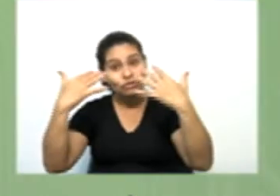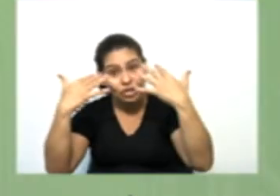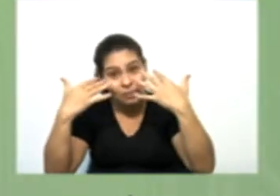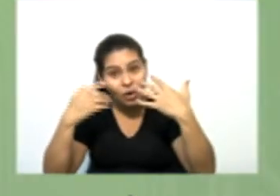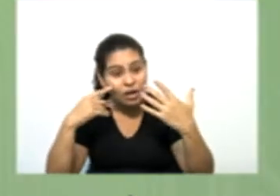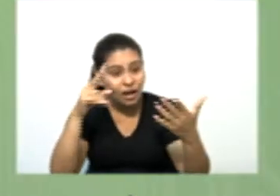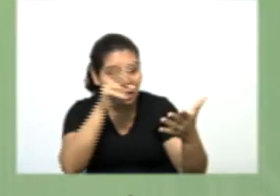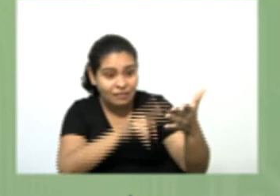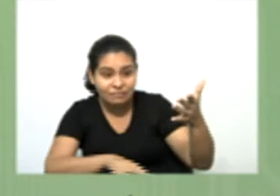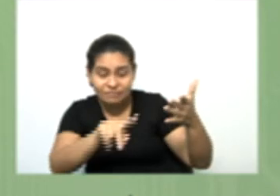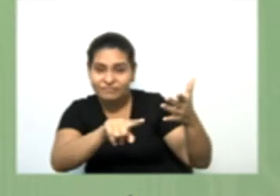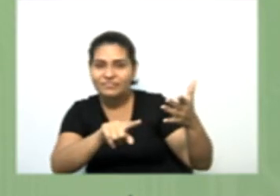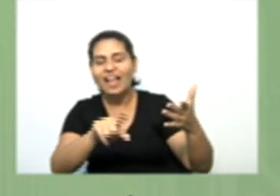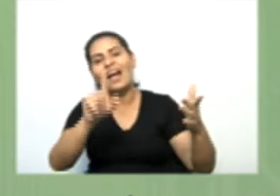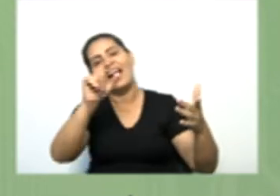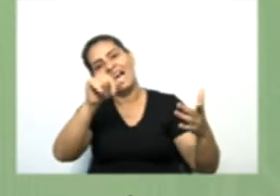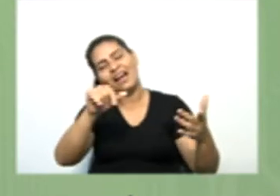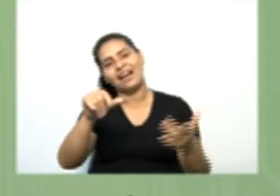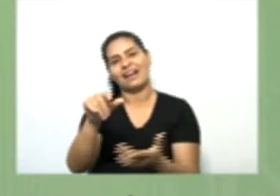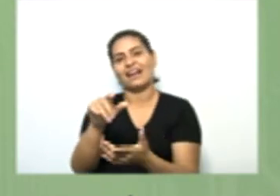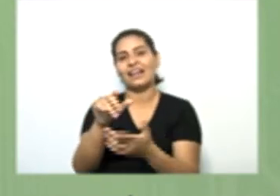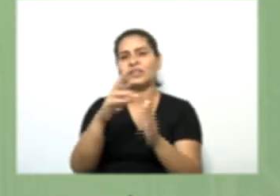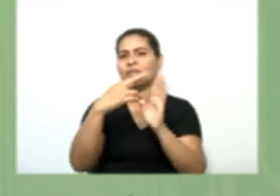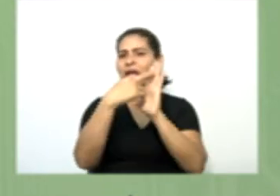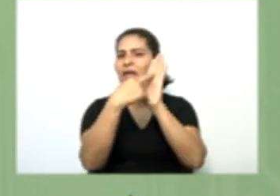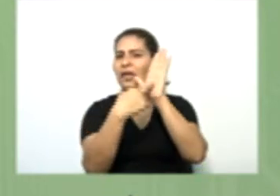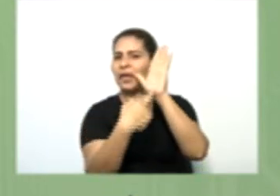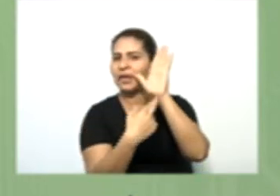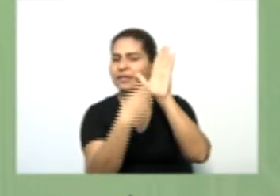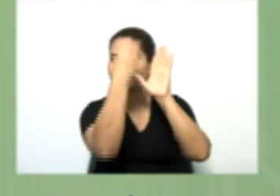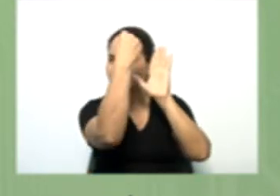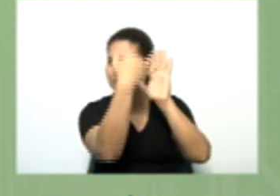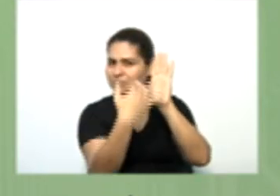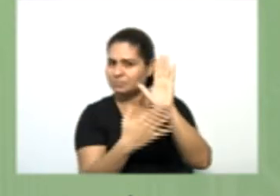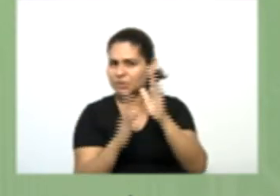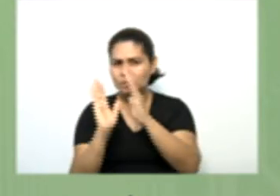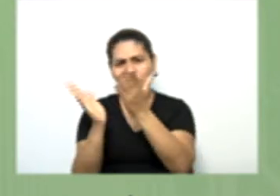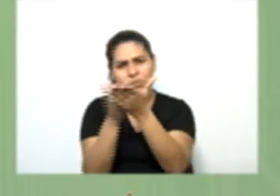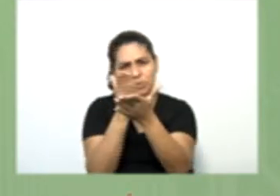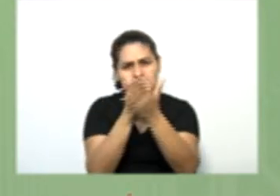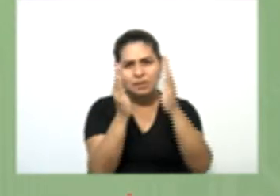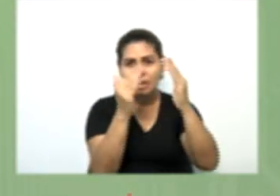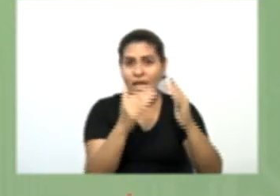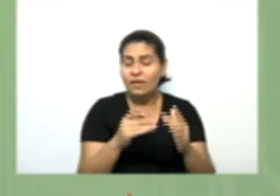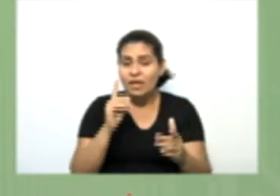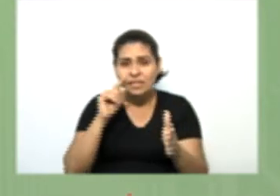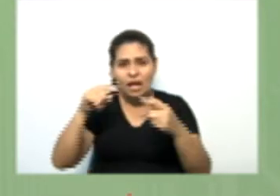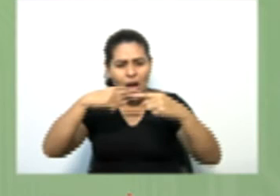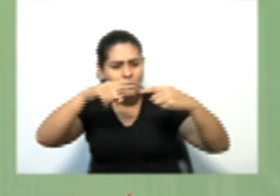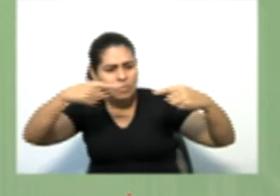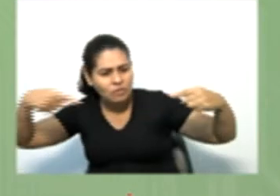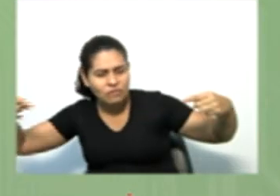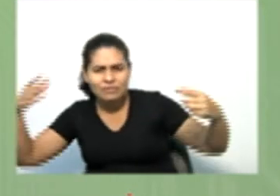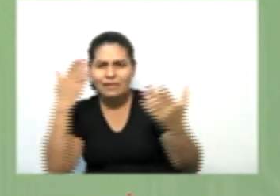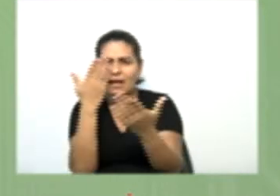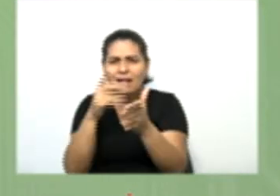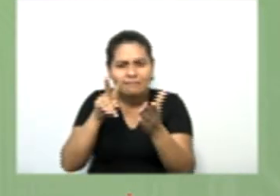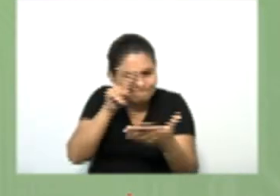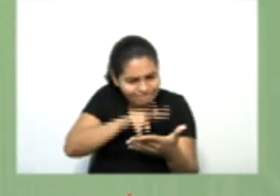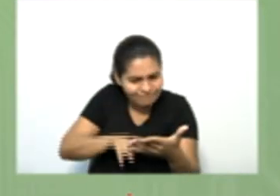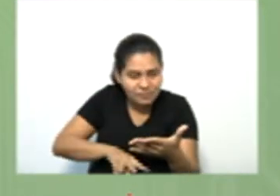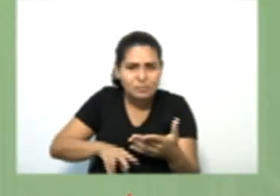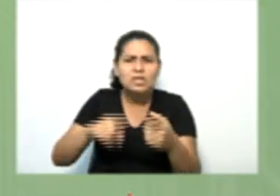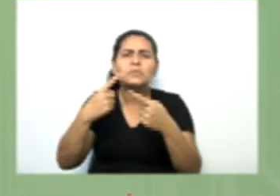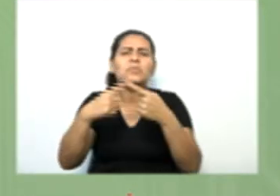lá no slide. As referências. Tem pessoas que leem a apostila e não vão se aprofundar no conteúdo. Por que